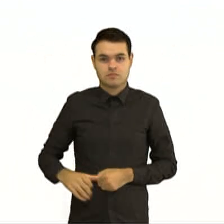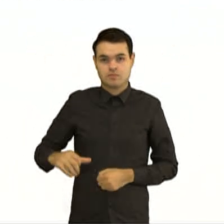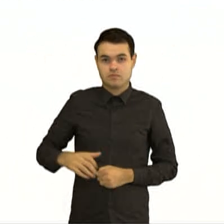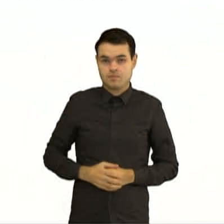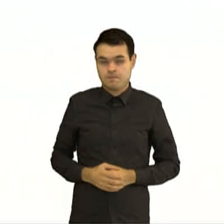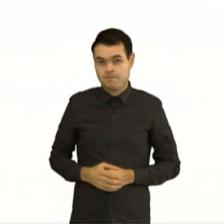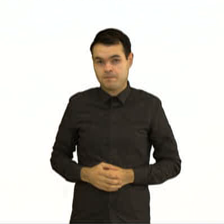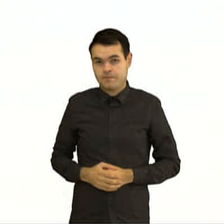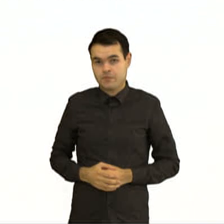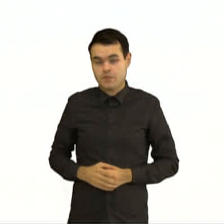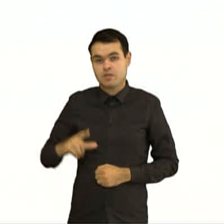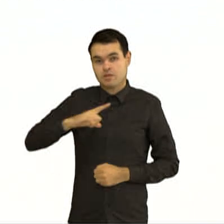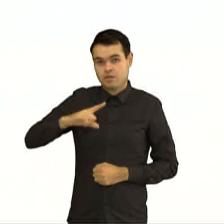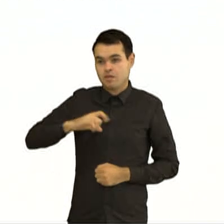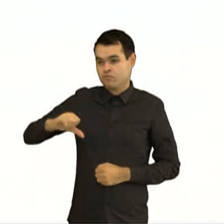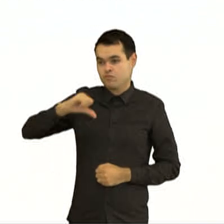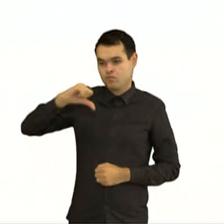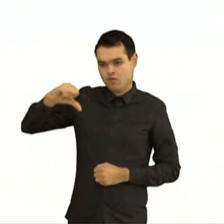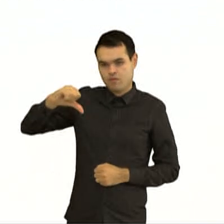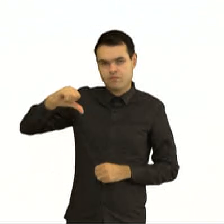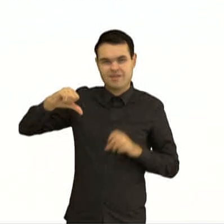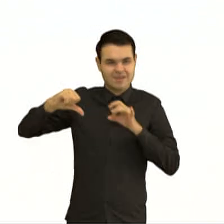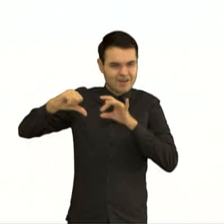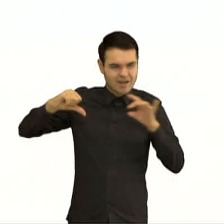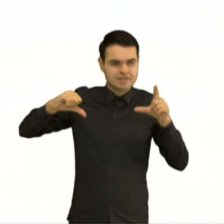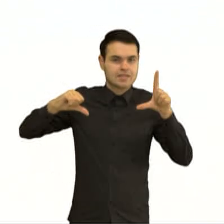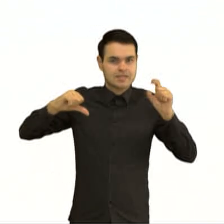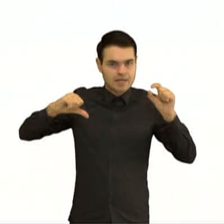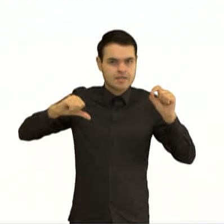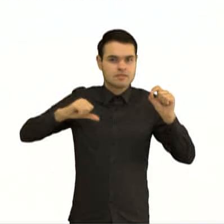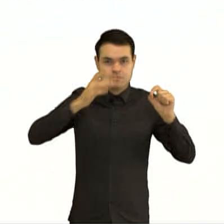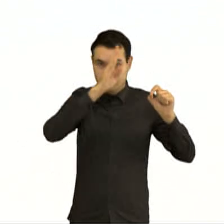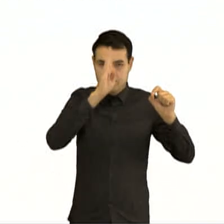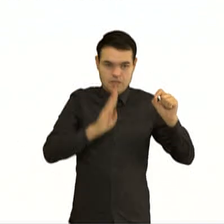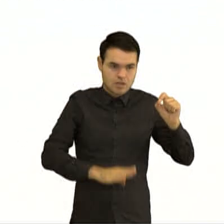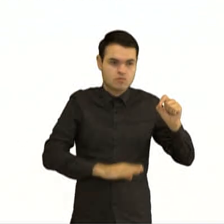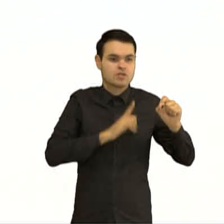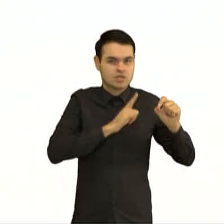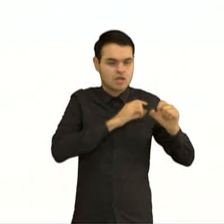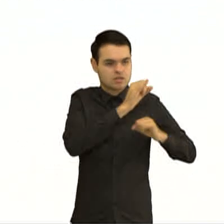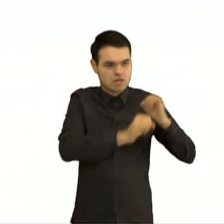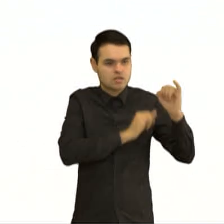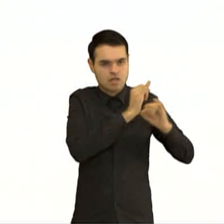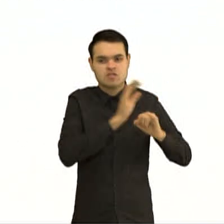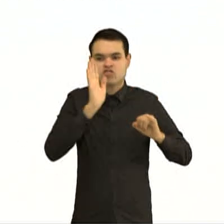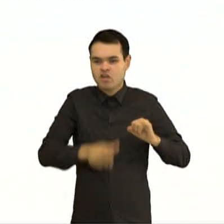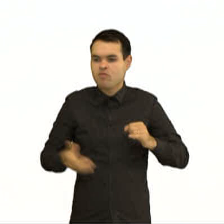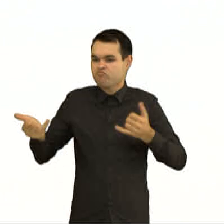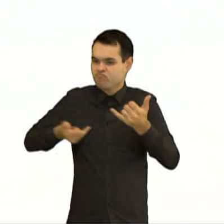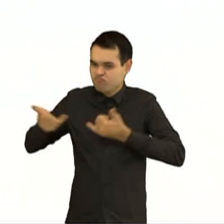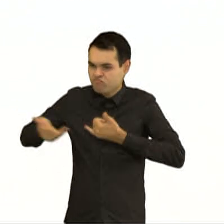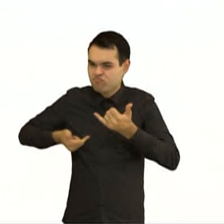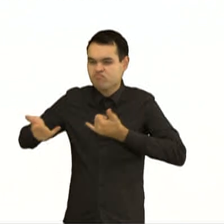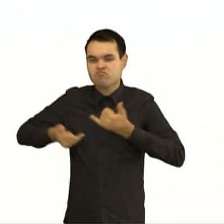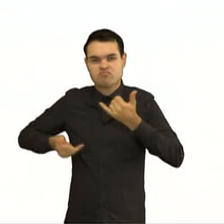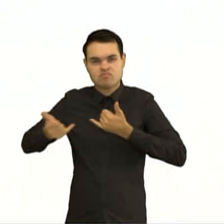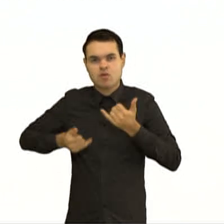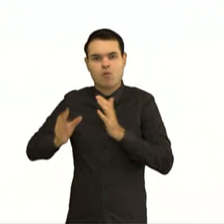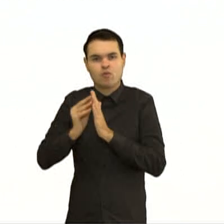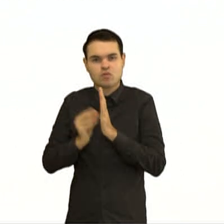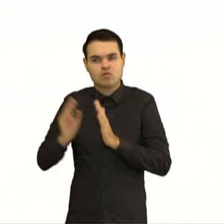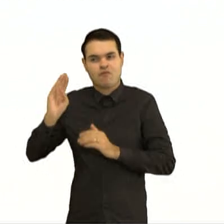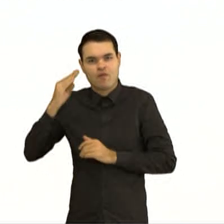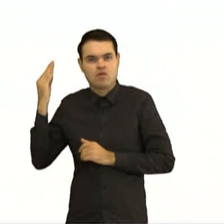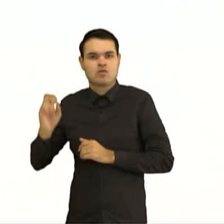entre cada 10 brasileiros com acesso à internet já receberam pelo menos um conteúdo falso